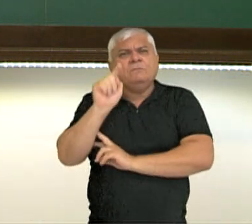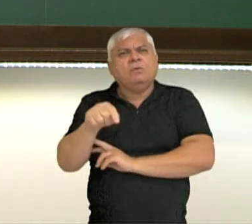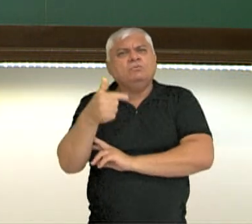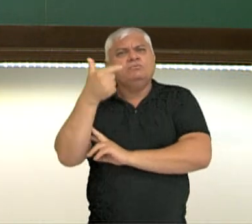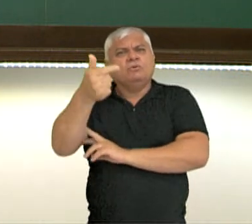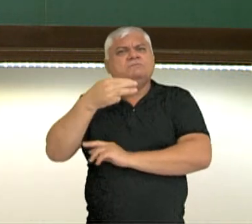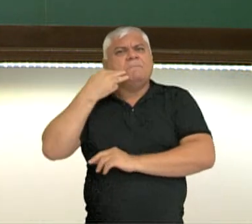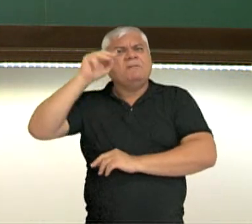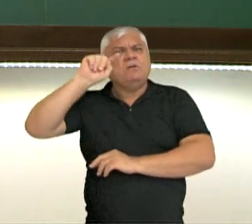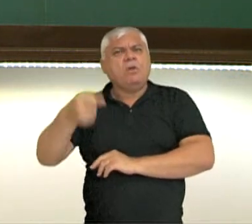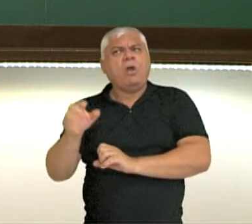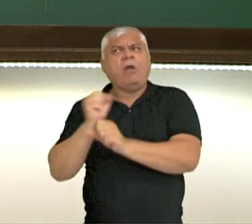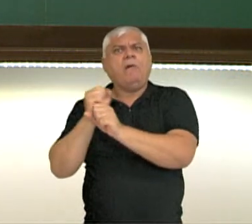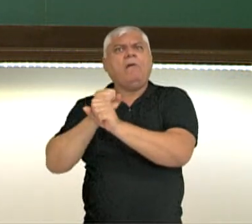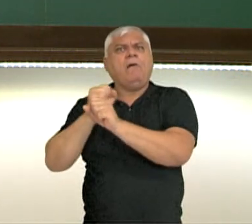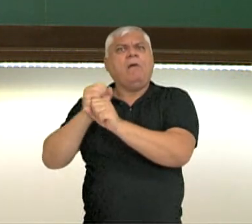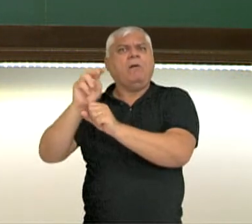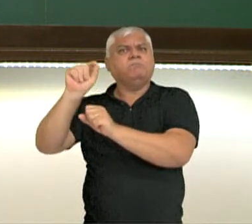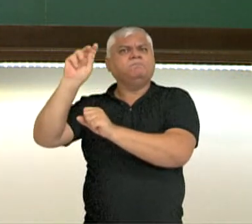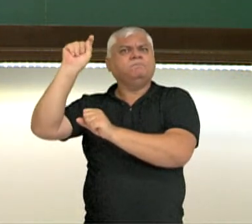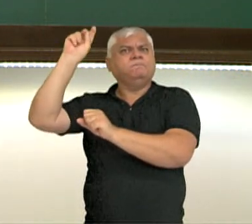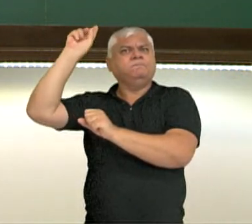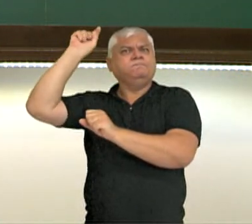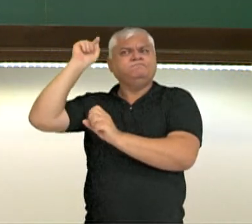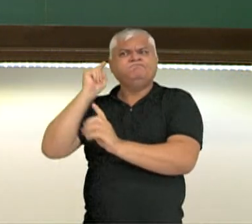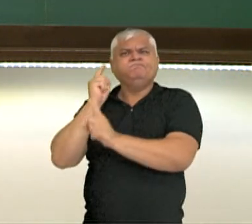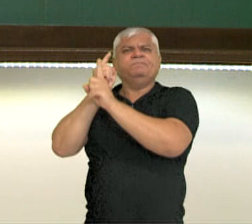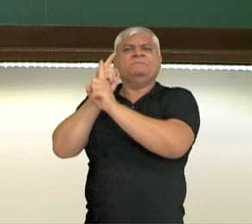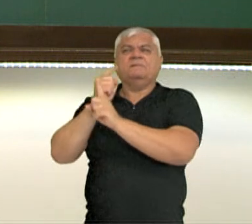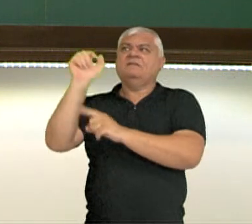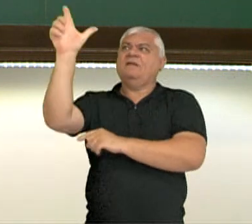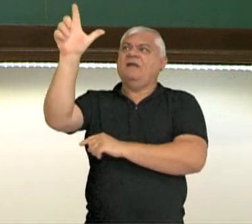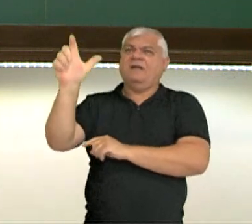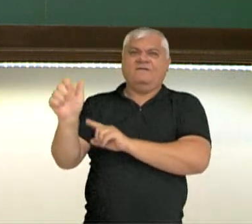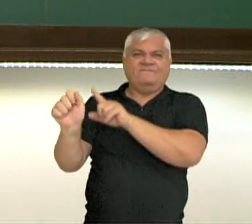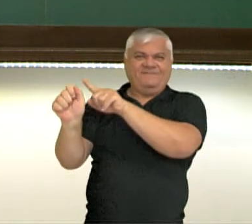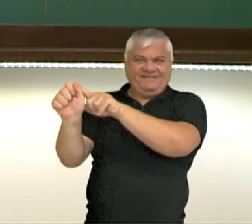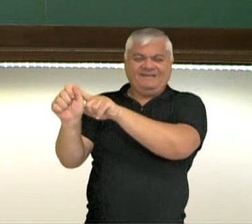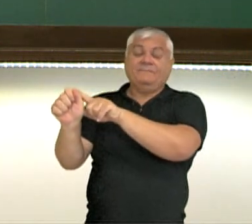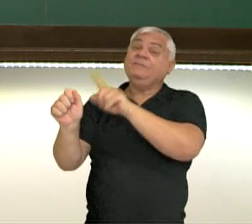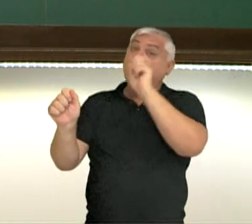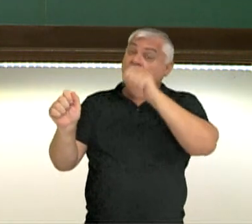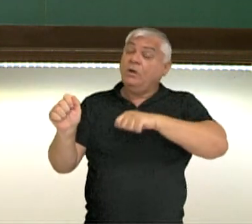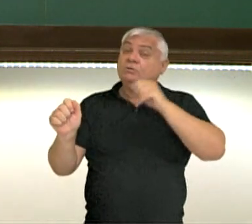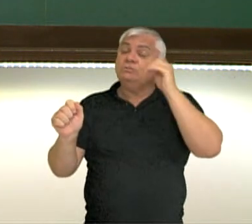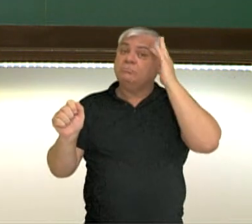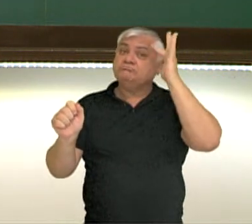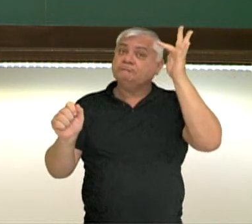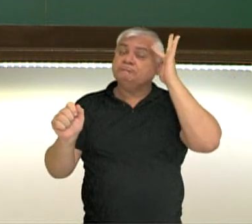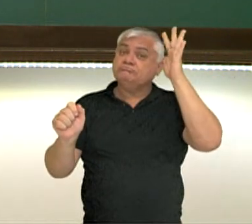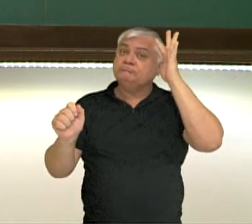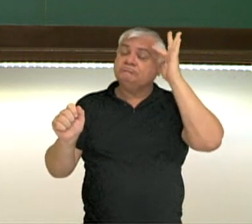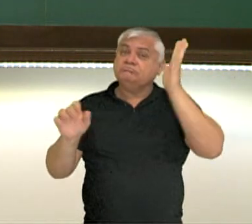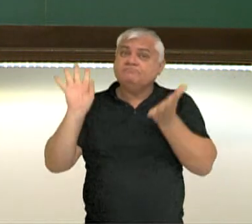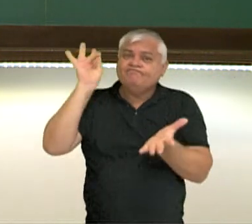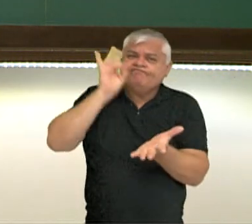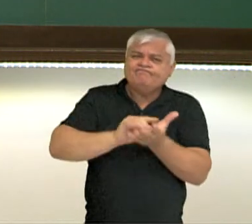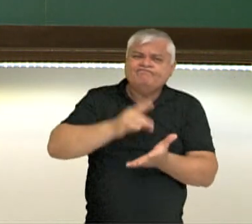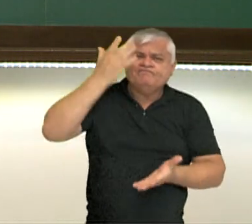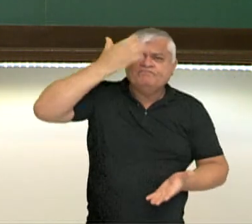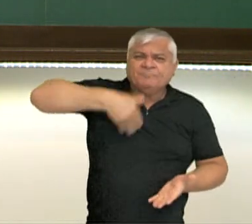anos atrás, também foi encontrada na África. Então, uma teoria que está confirmada pela